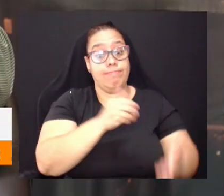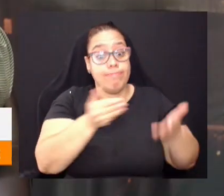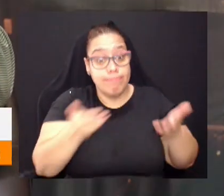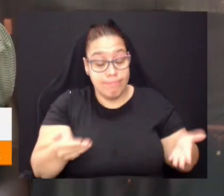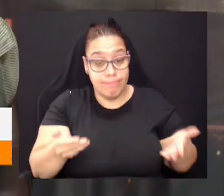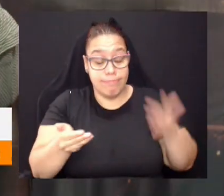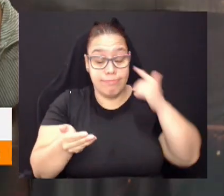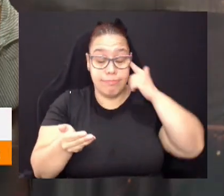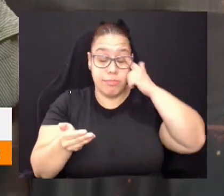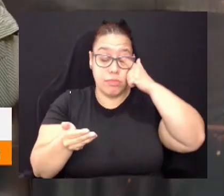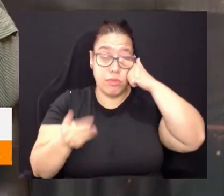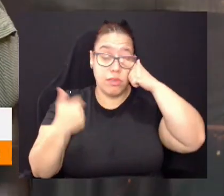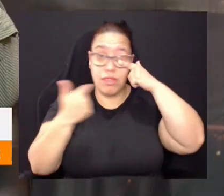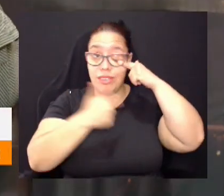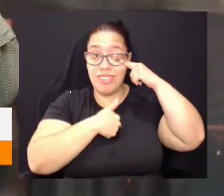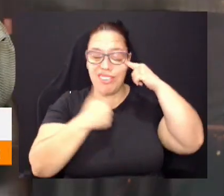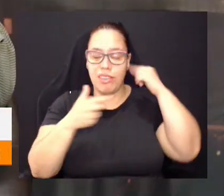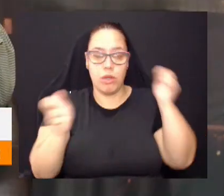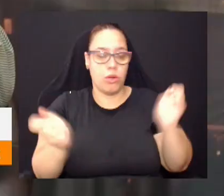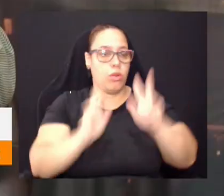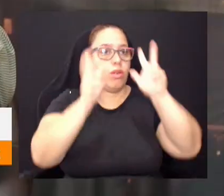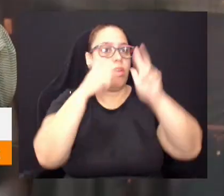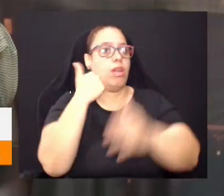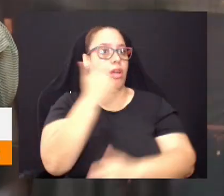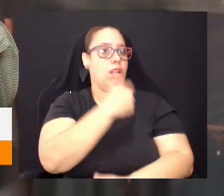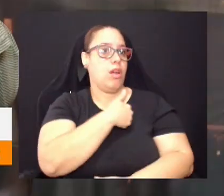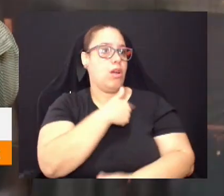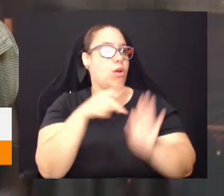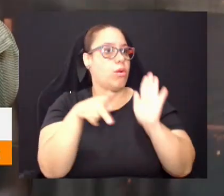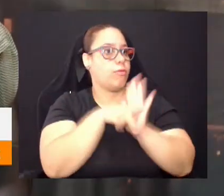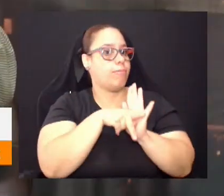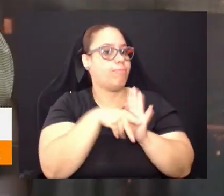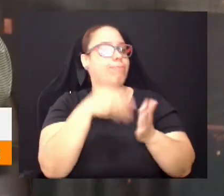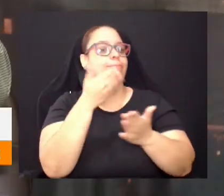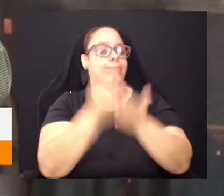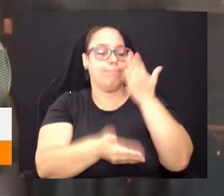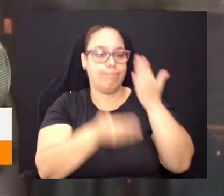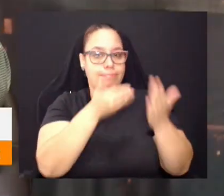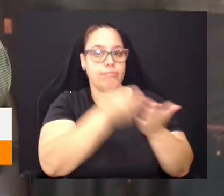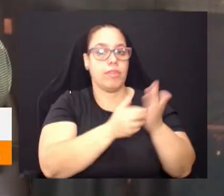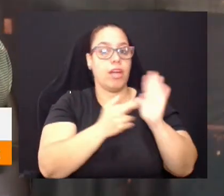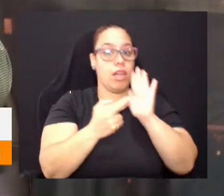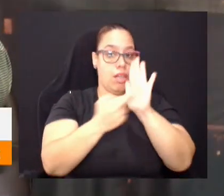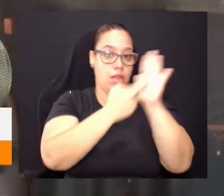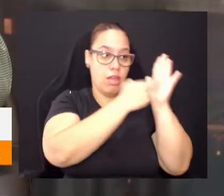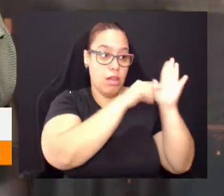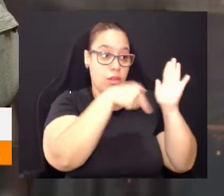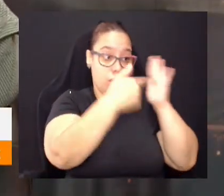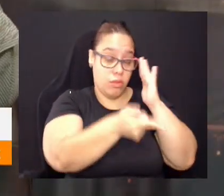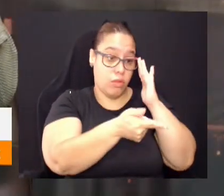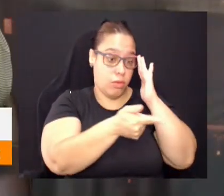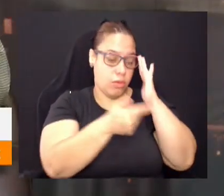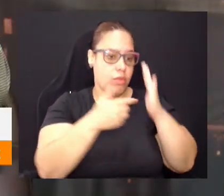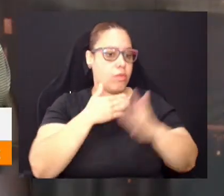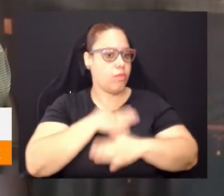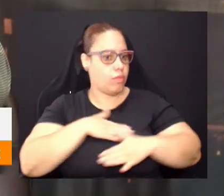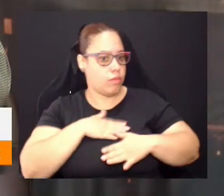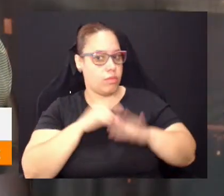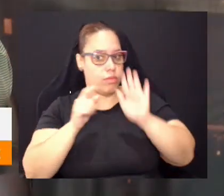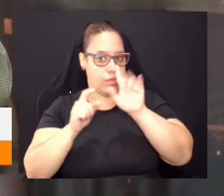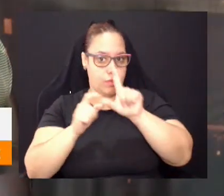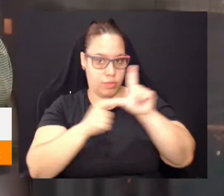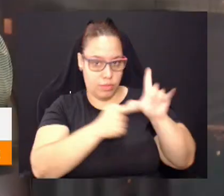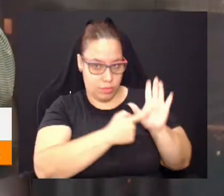a gente não está atento a gente mesmo, a gente perde também a referência do outro, né. Eu gostei muito da imagem que a Yunsi falou